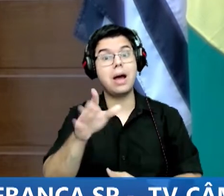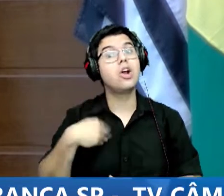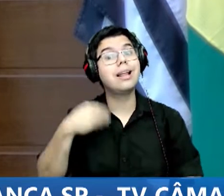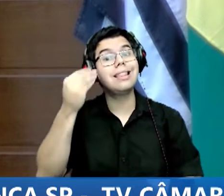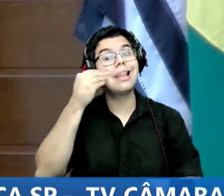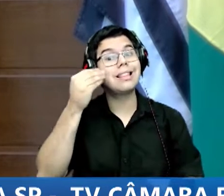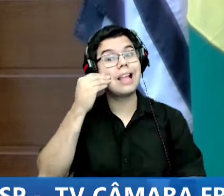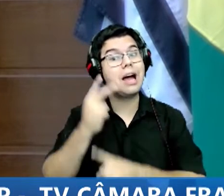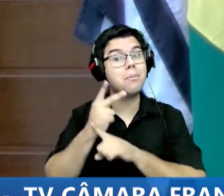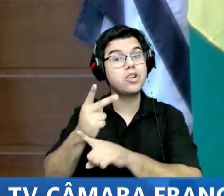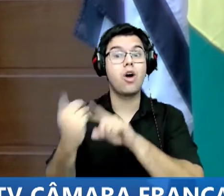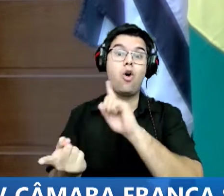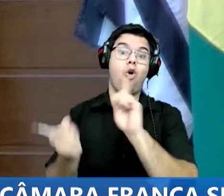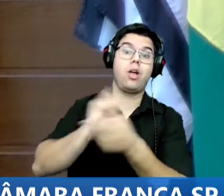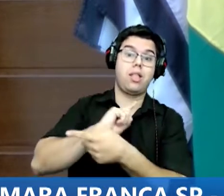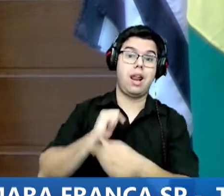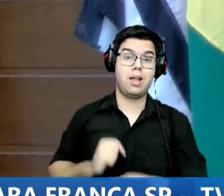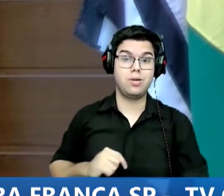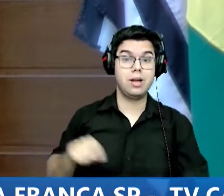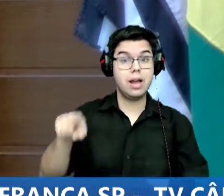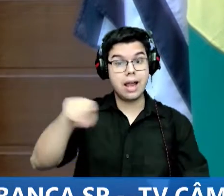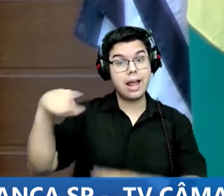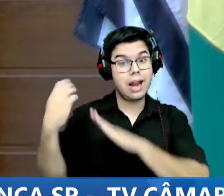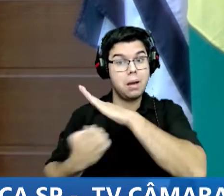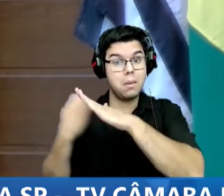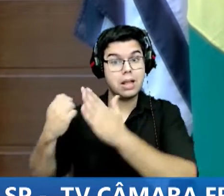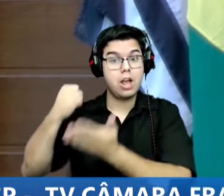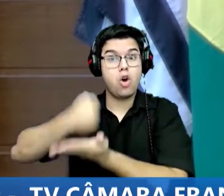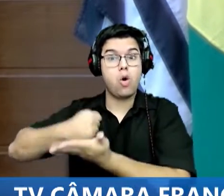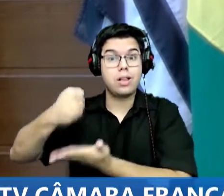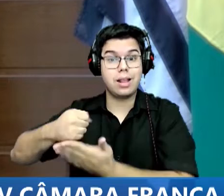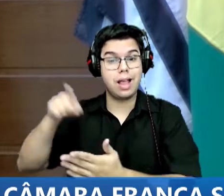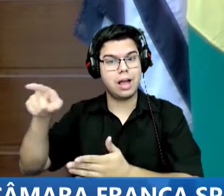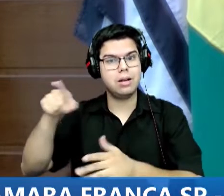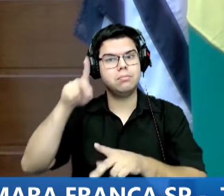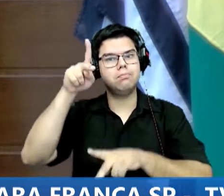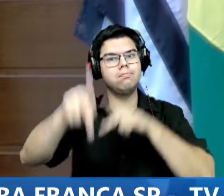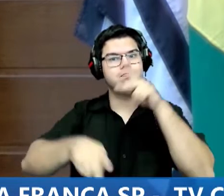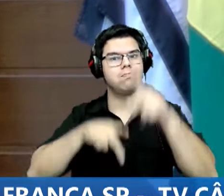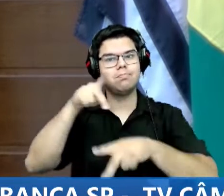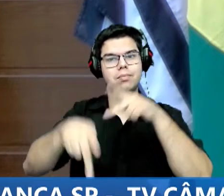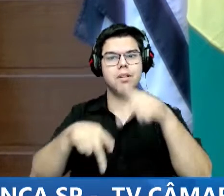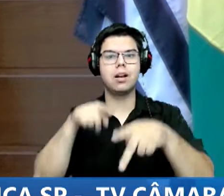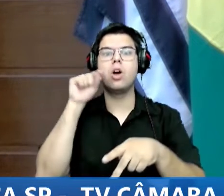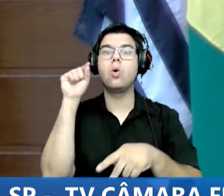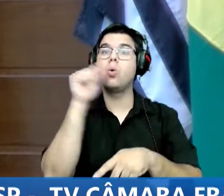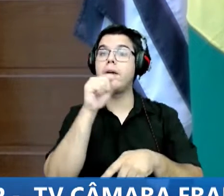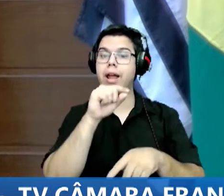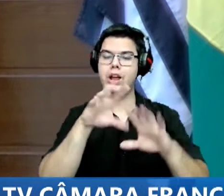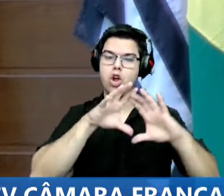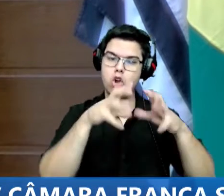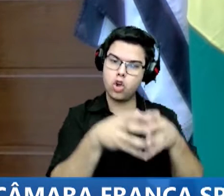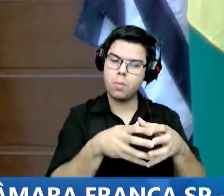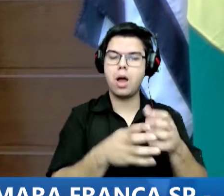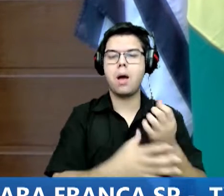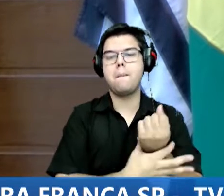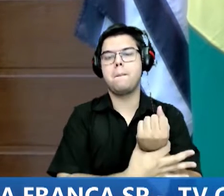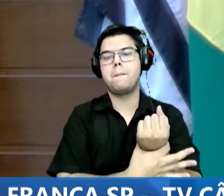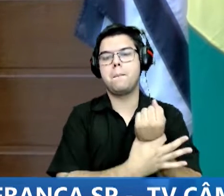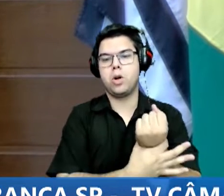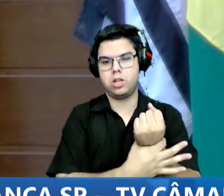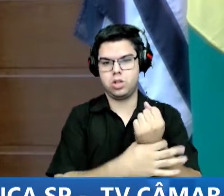as empresas possam contratar o público da rede de proteção social, público atendido por essa